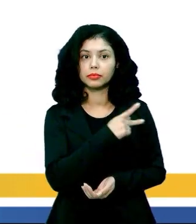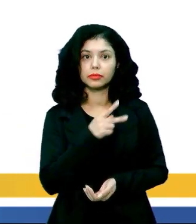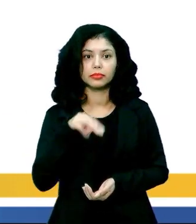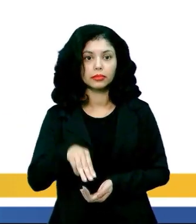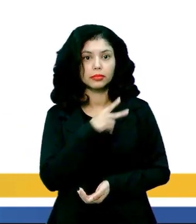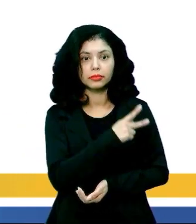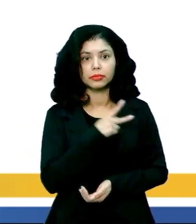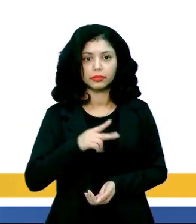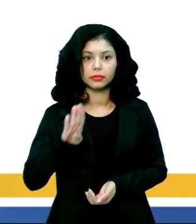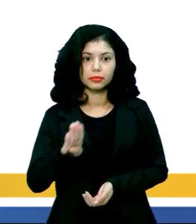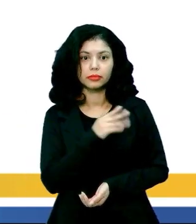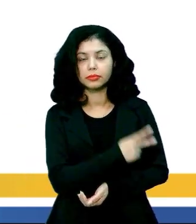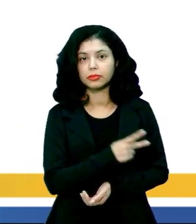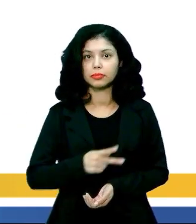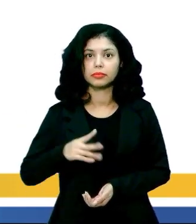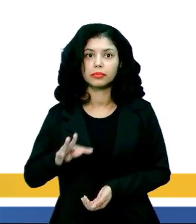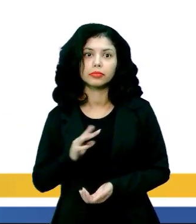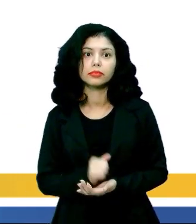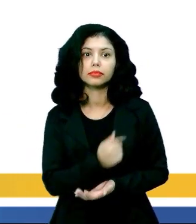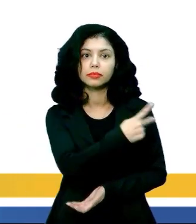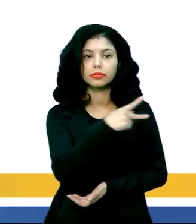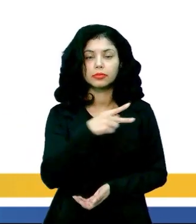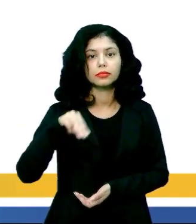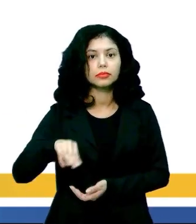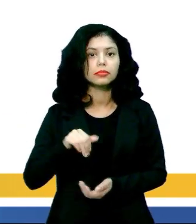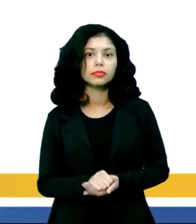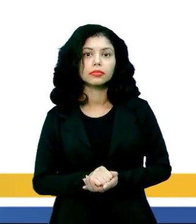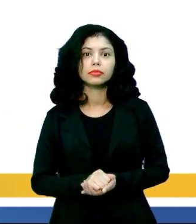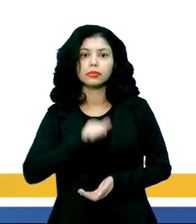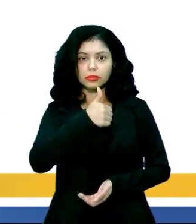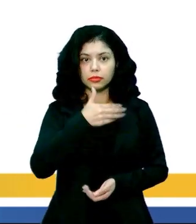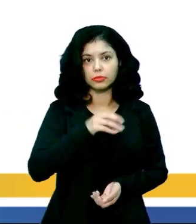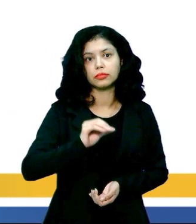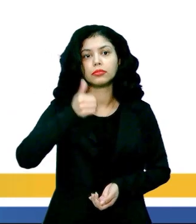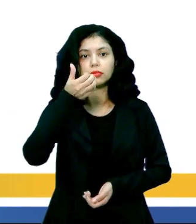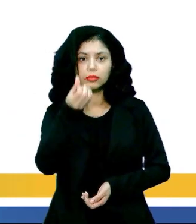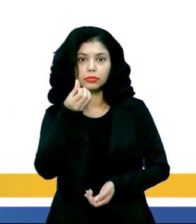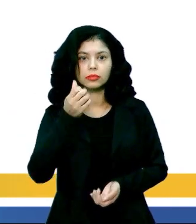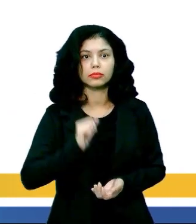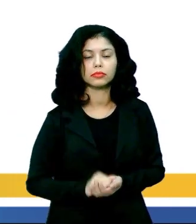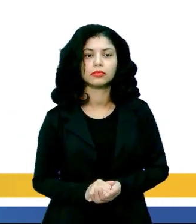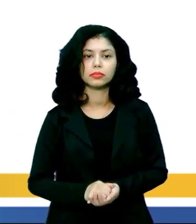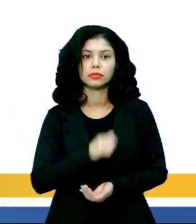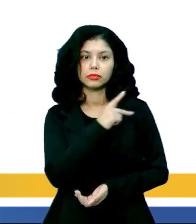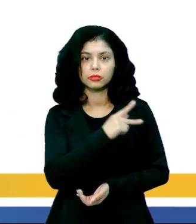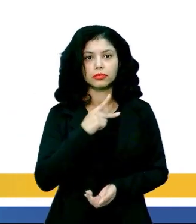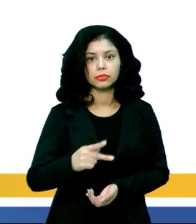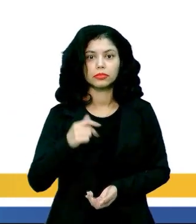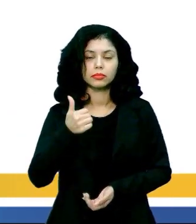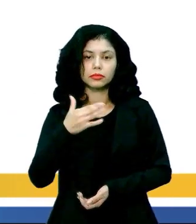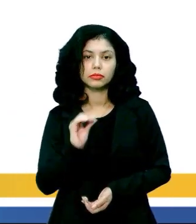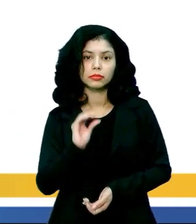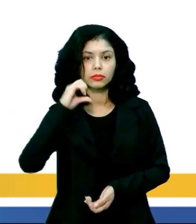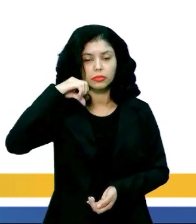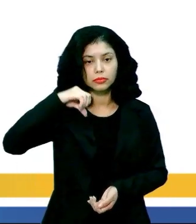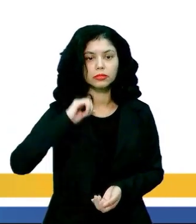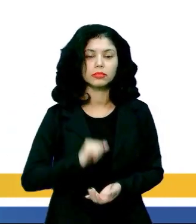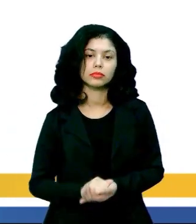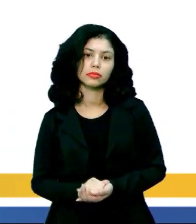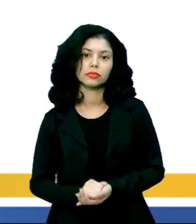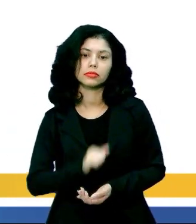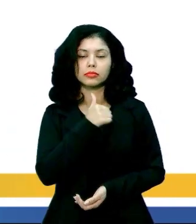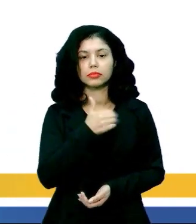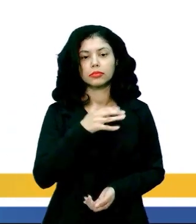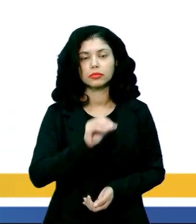ppm, ppb e ppt. O ppm ele é parte por milhão, o ppb parte por bilhão e o ppt parte